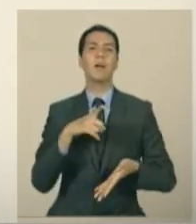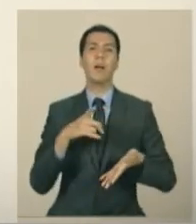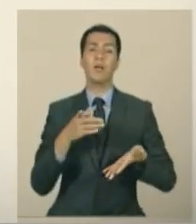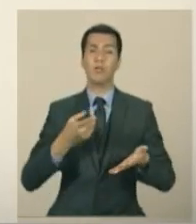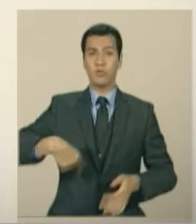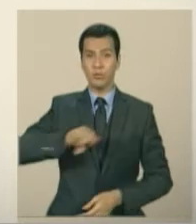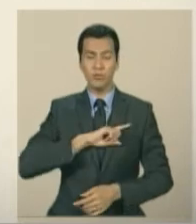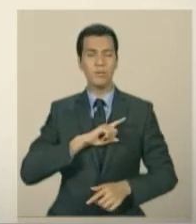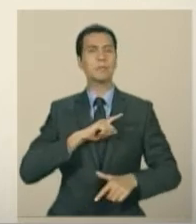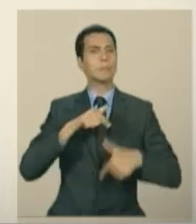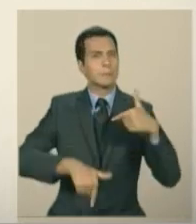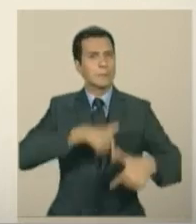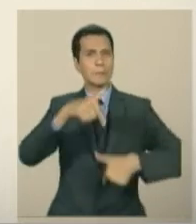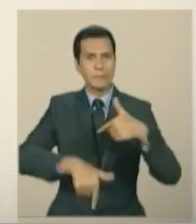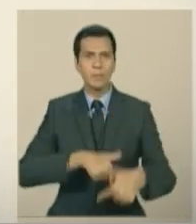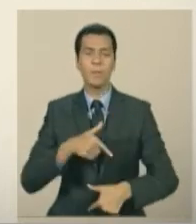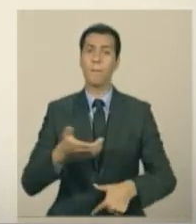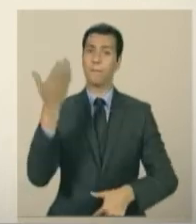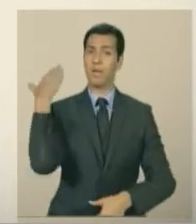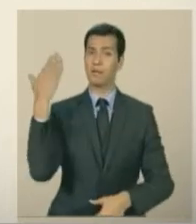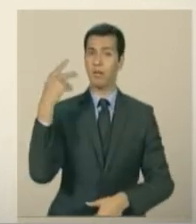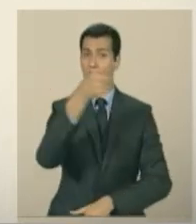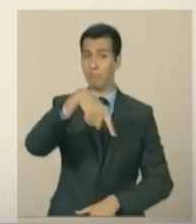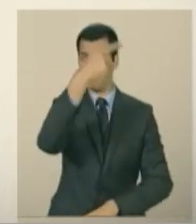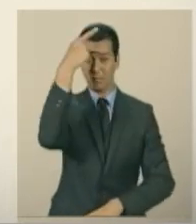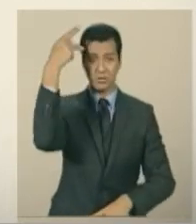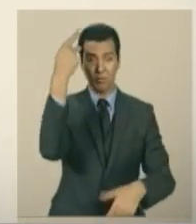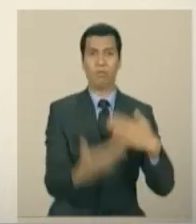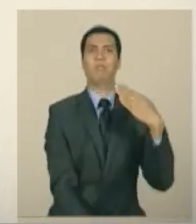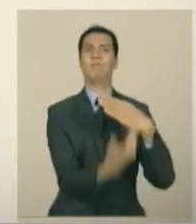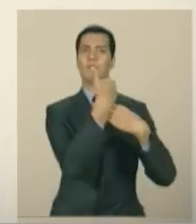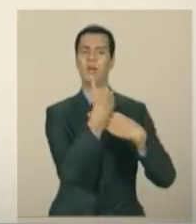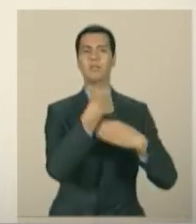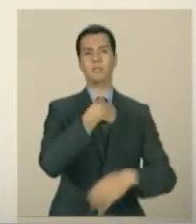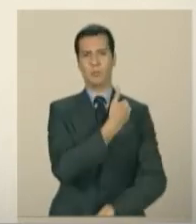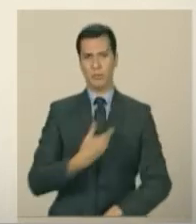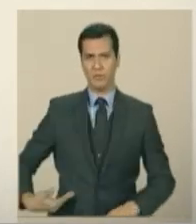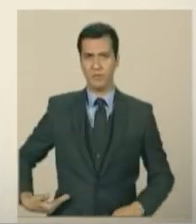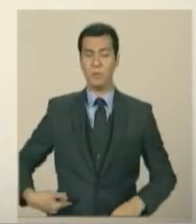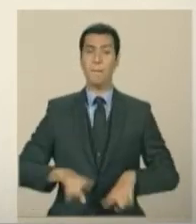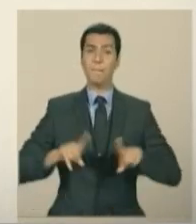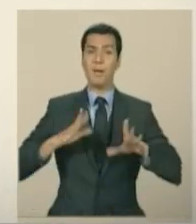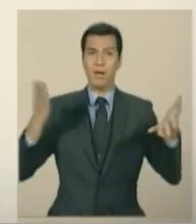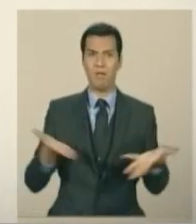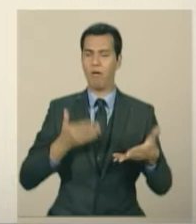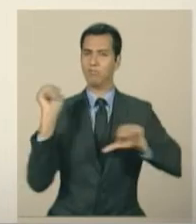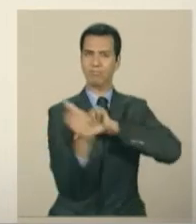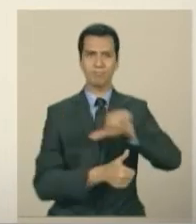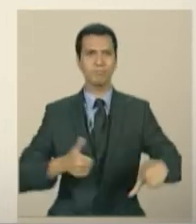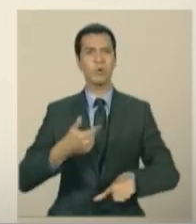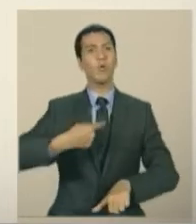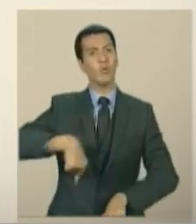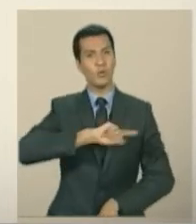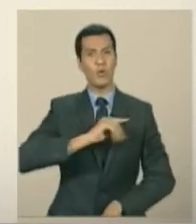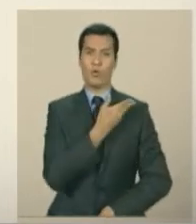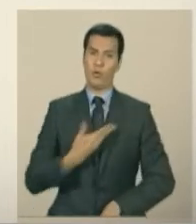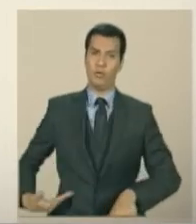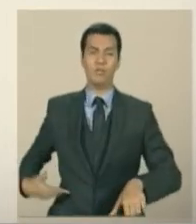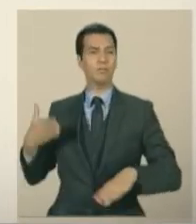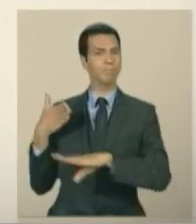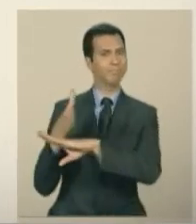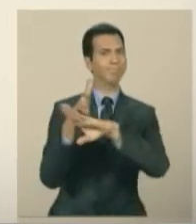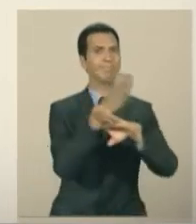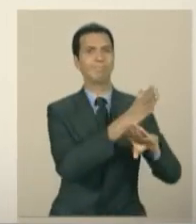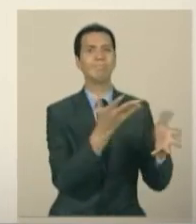agora é o governo que vai atrás dessas pessoas que ainda estão fora das políticas sociais o